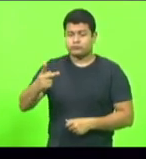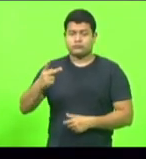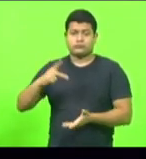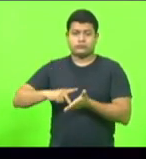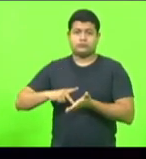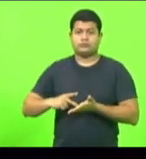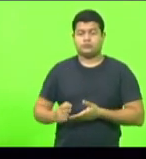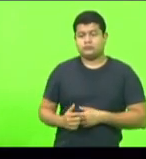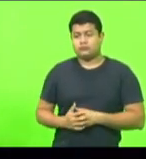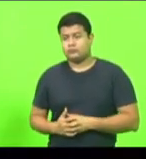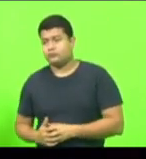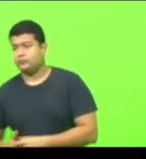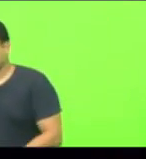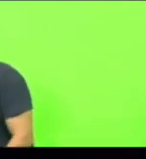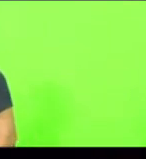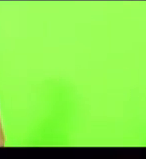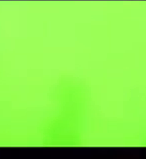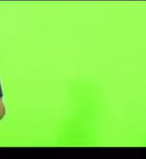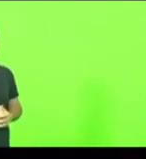uma vez o empreendedor